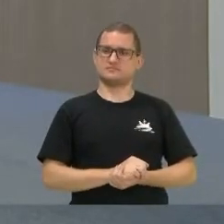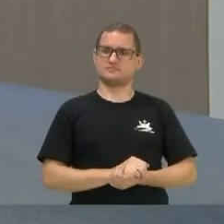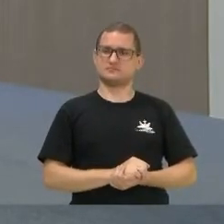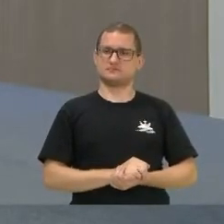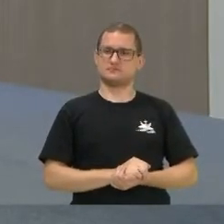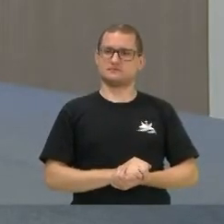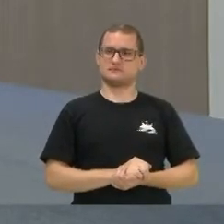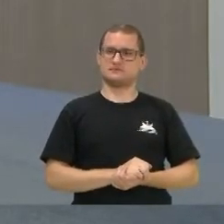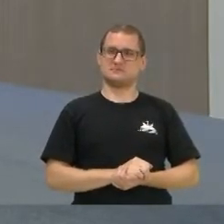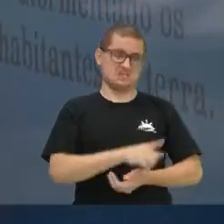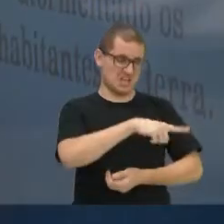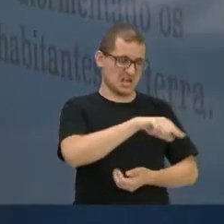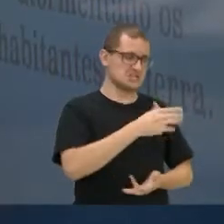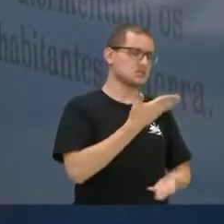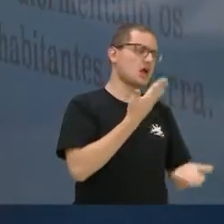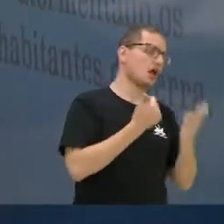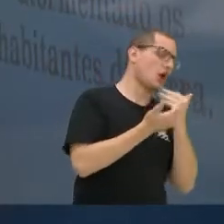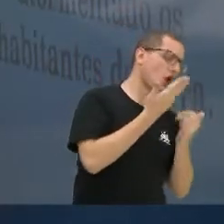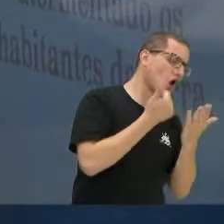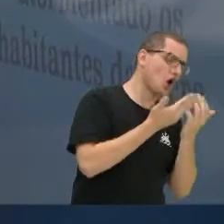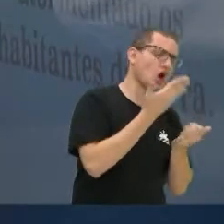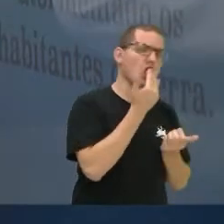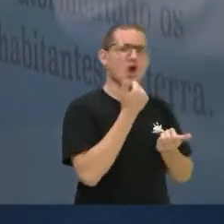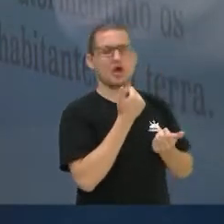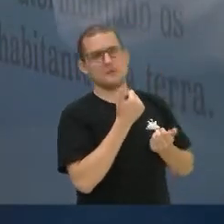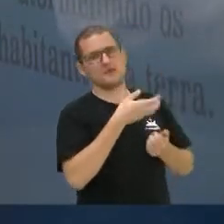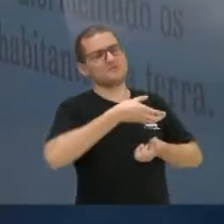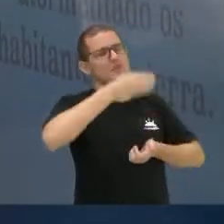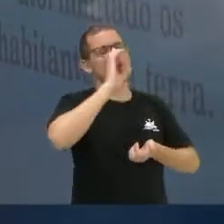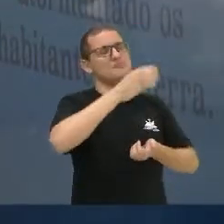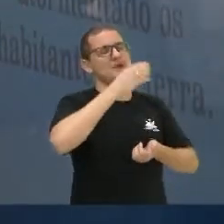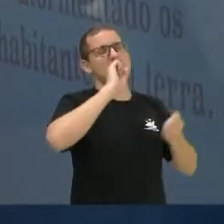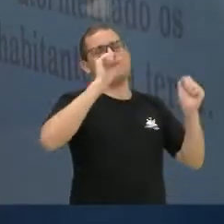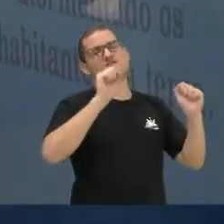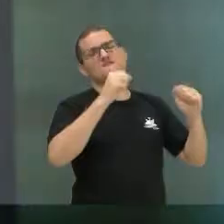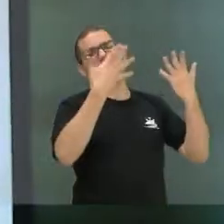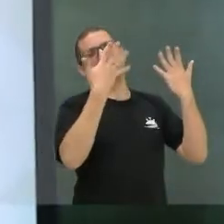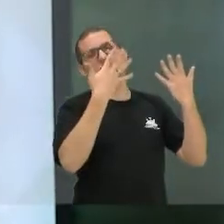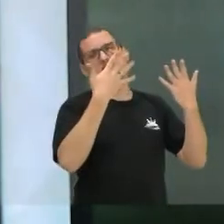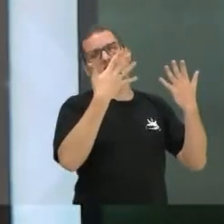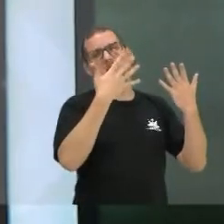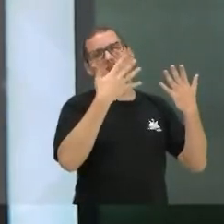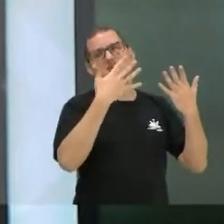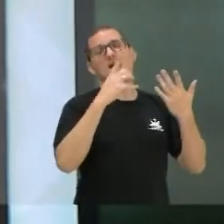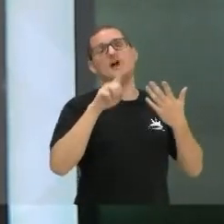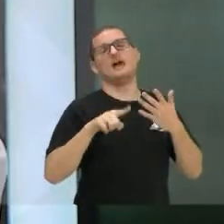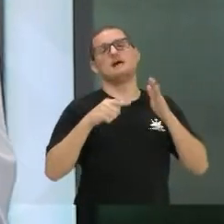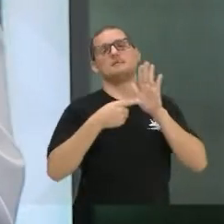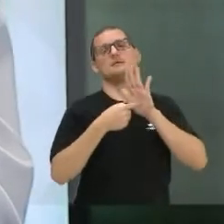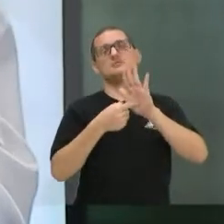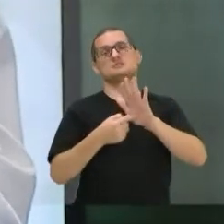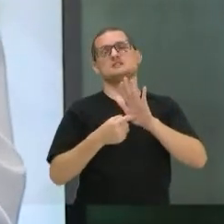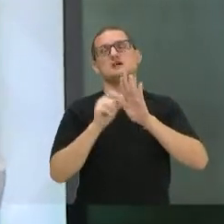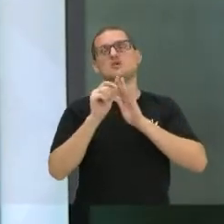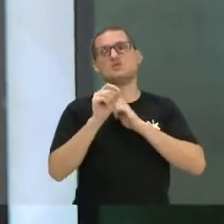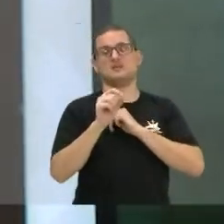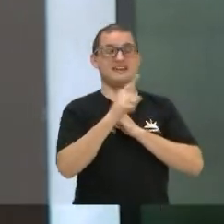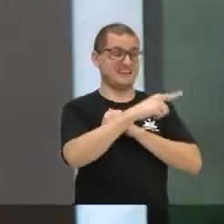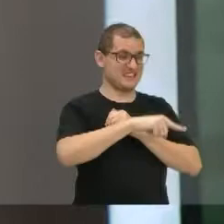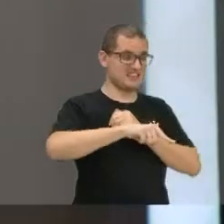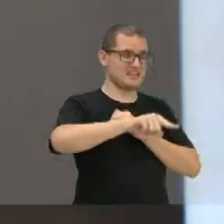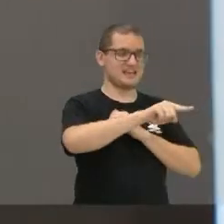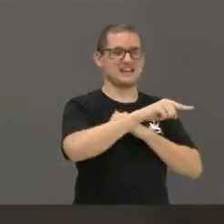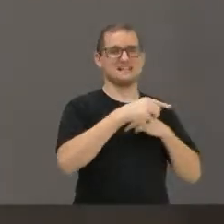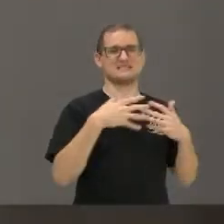e comem bebem festejam é linguagem clássica para falar de uma